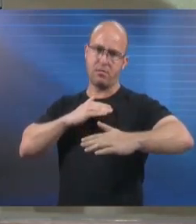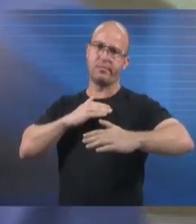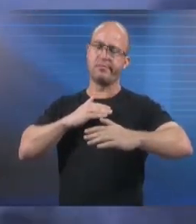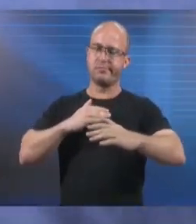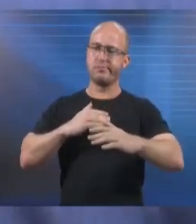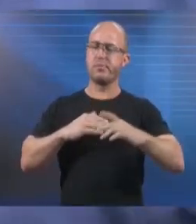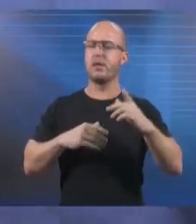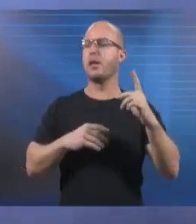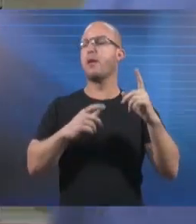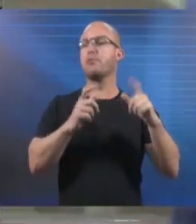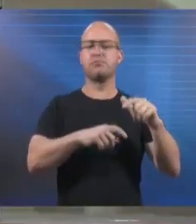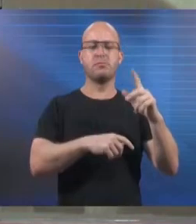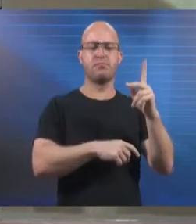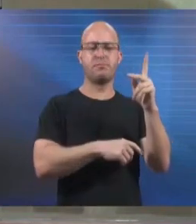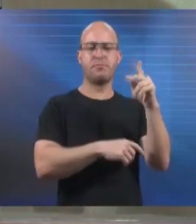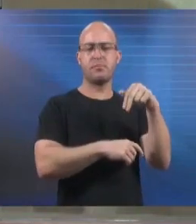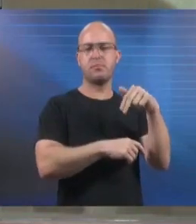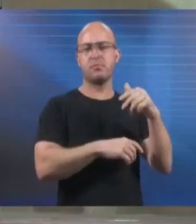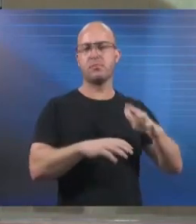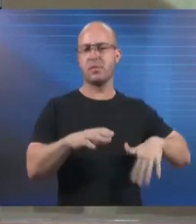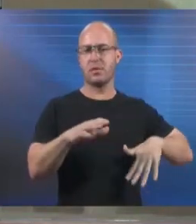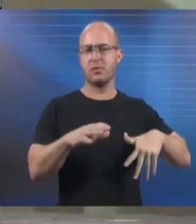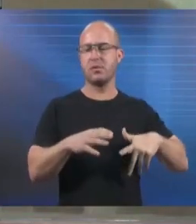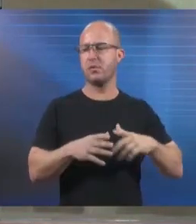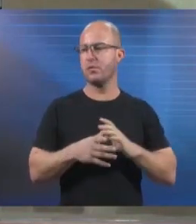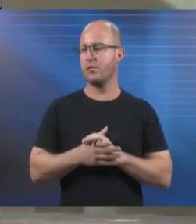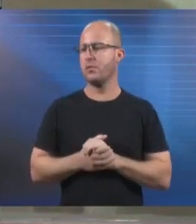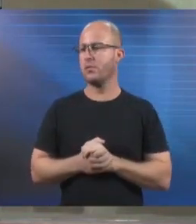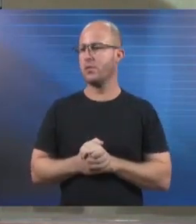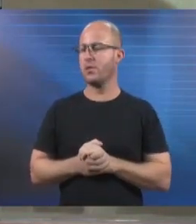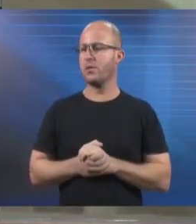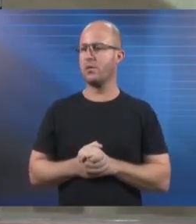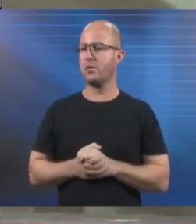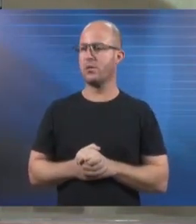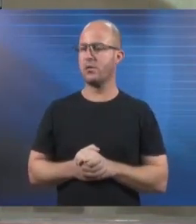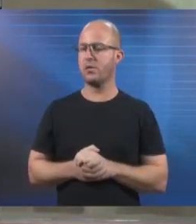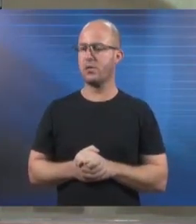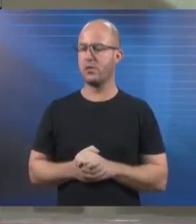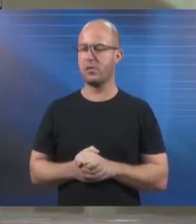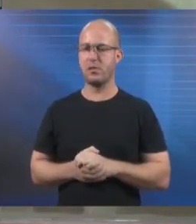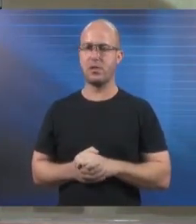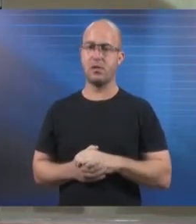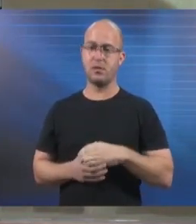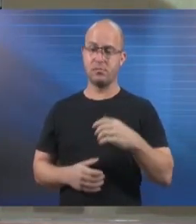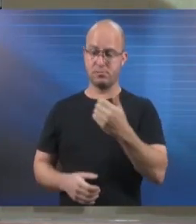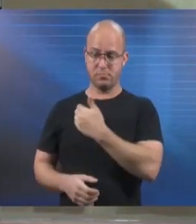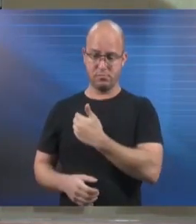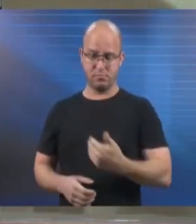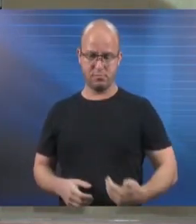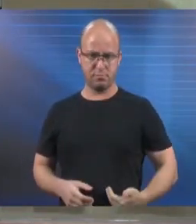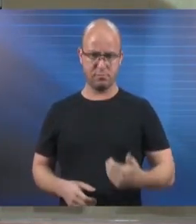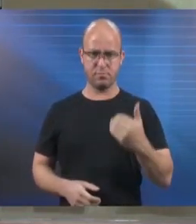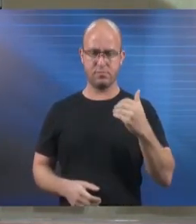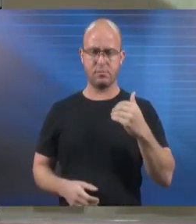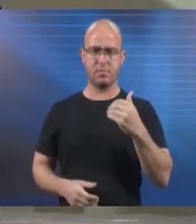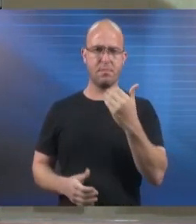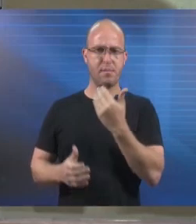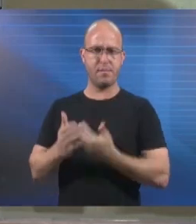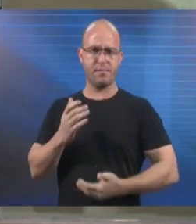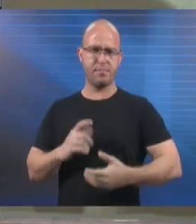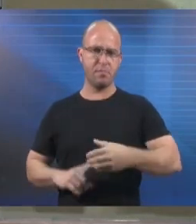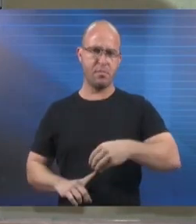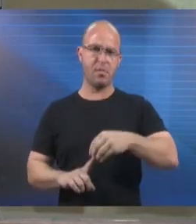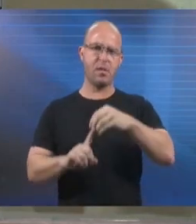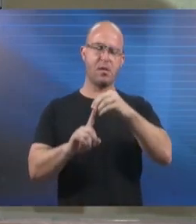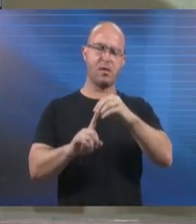Negra A Governadora perdeu a oportunidade de ser protagonista